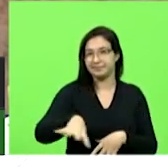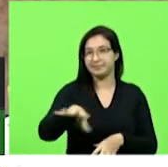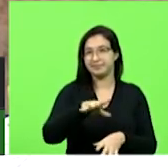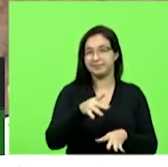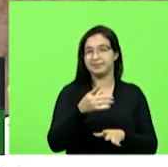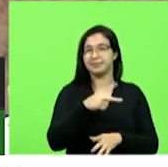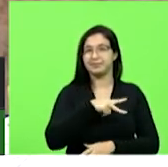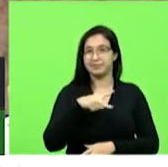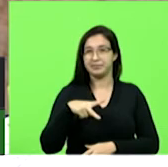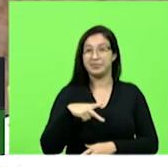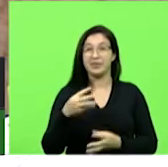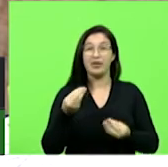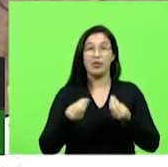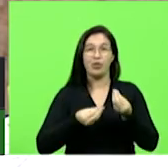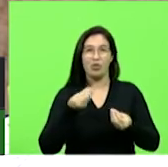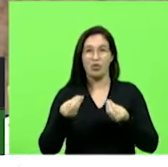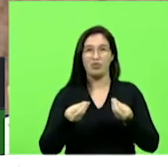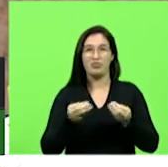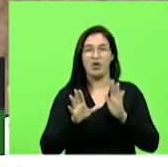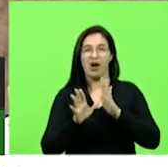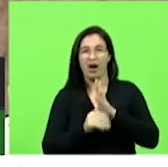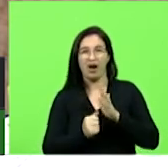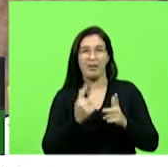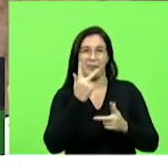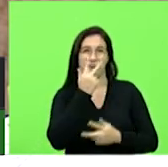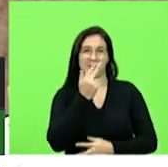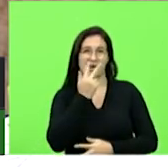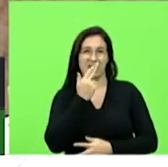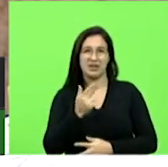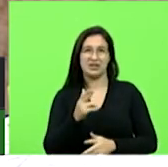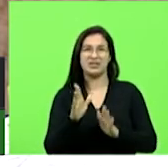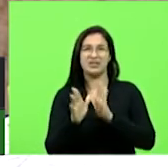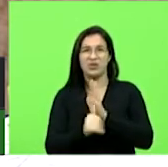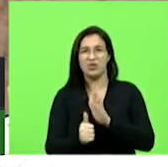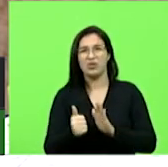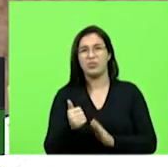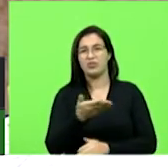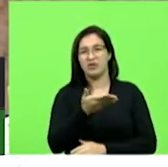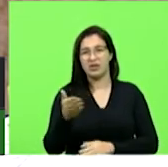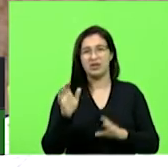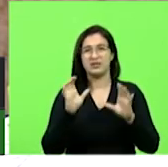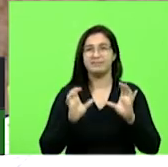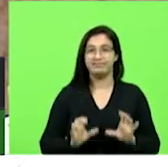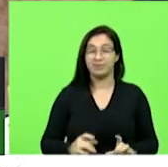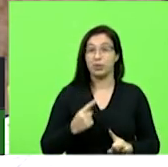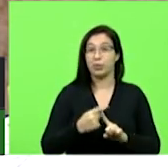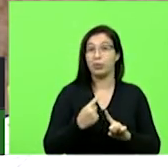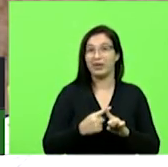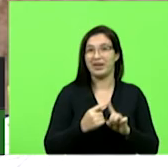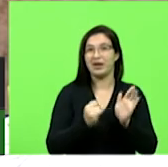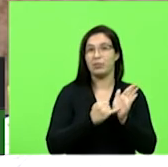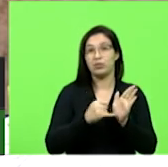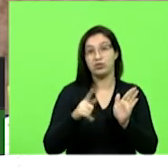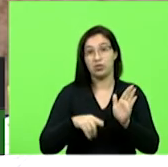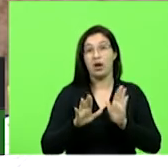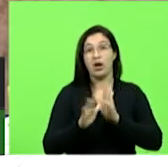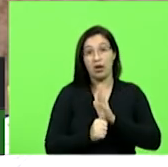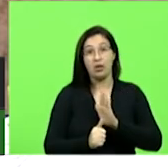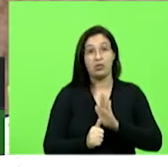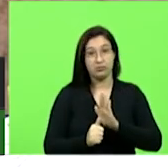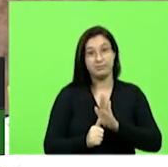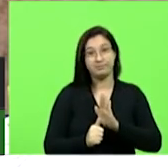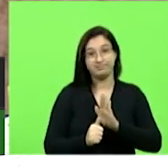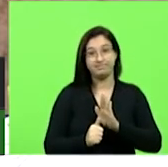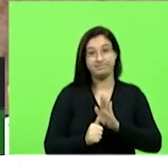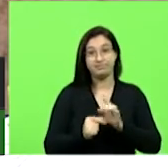mais o cidadão, assaltando mais o cidadão, roubando mais o cidadão, porque imposto é roubo. Imposto é uma forma